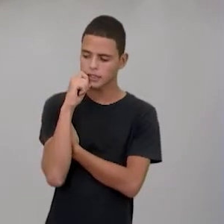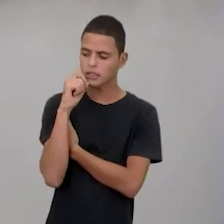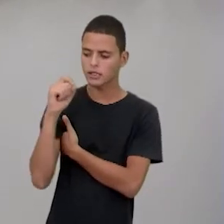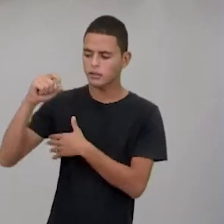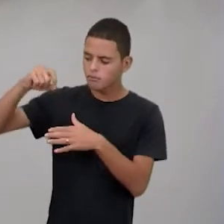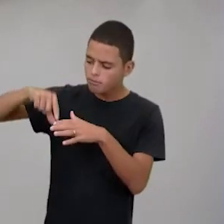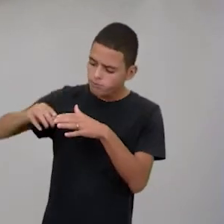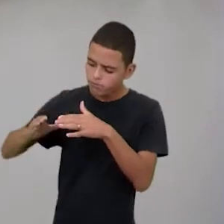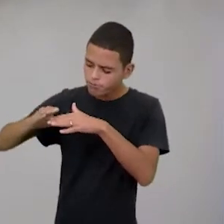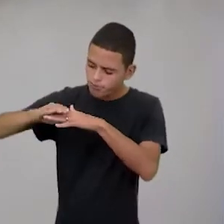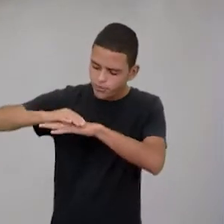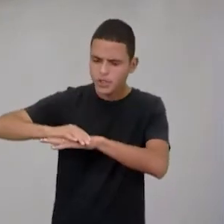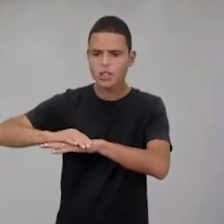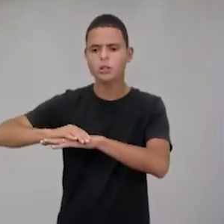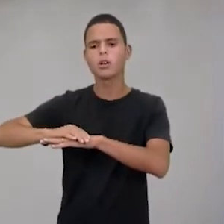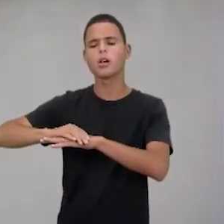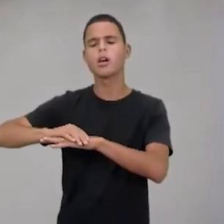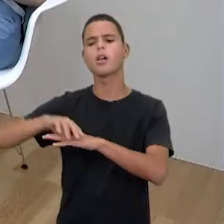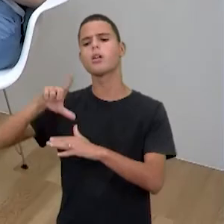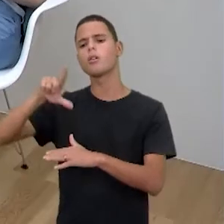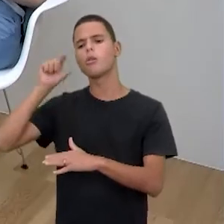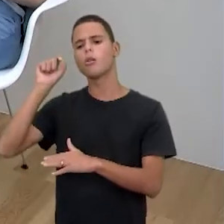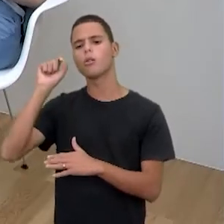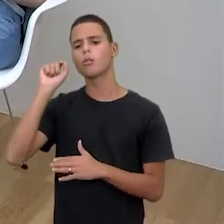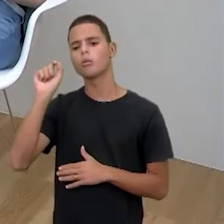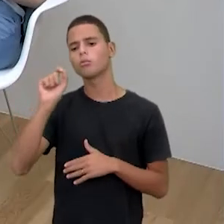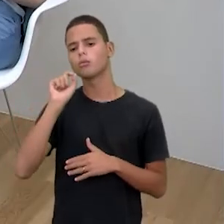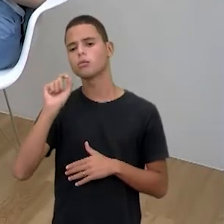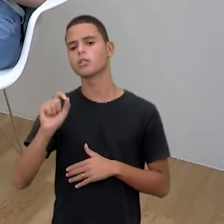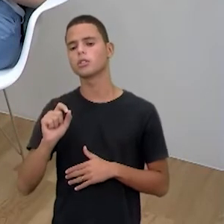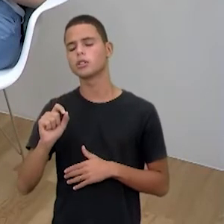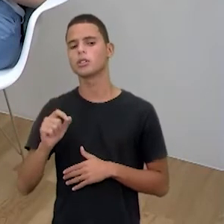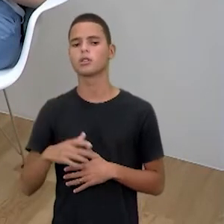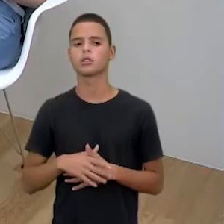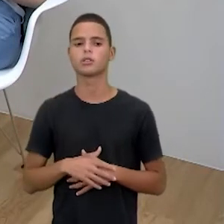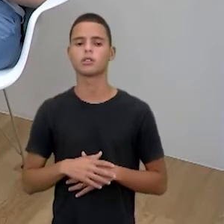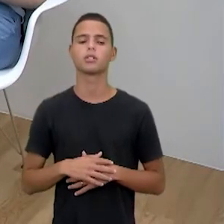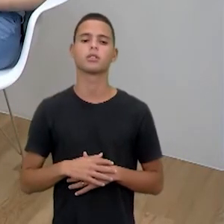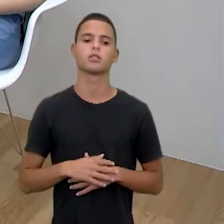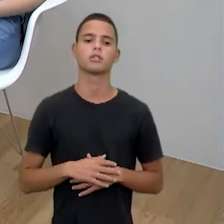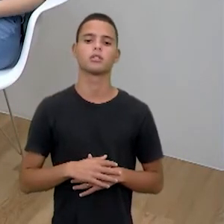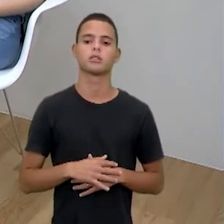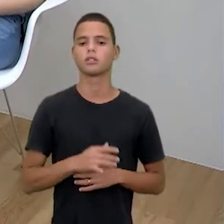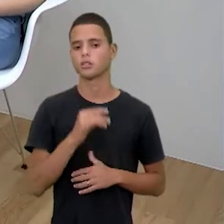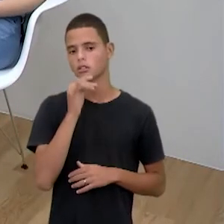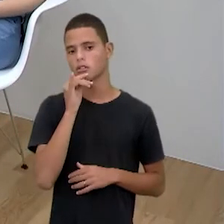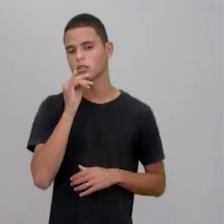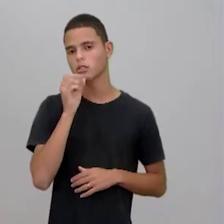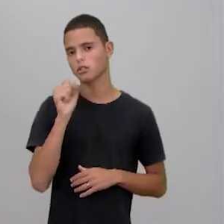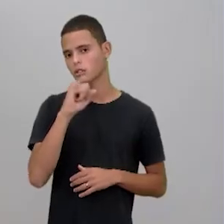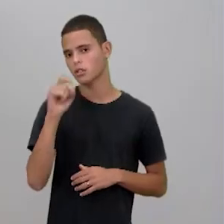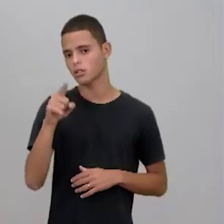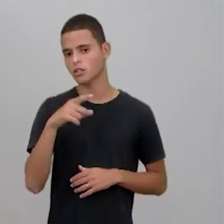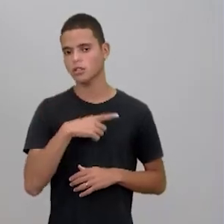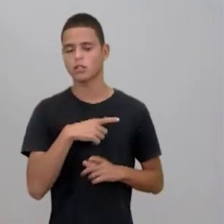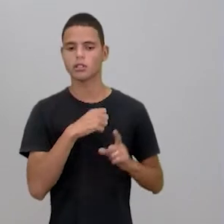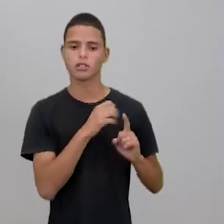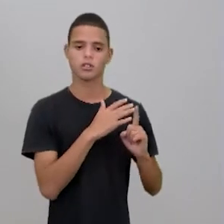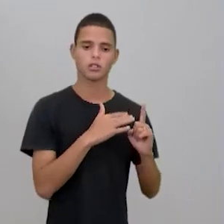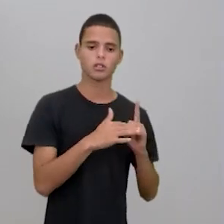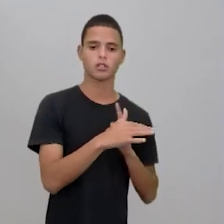última glaciação. Até então, né, antes ali da última glaciação, a gente tinha ali os animais de grande porte e com isso o predomínio